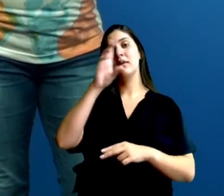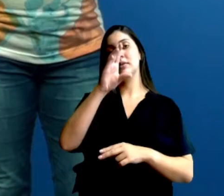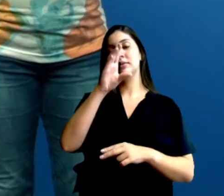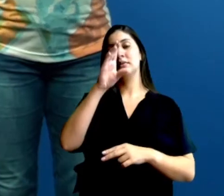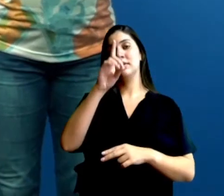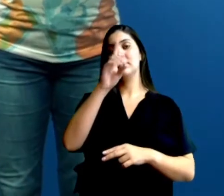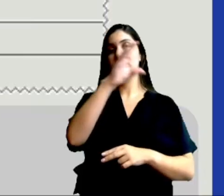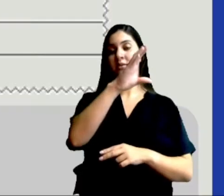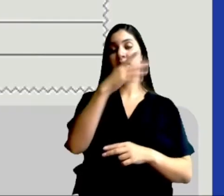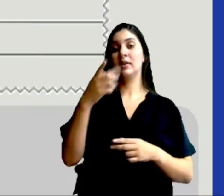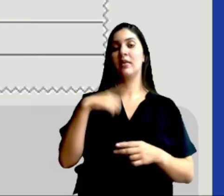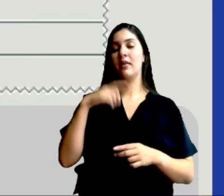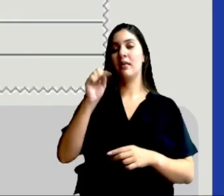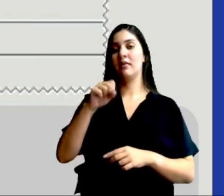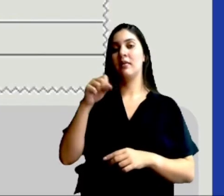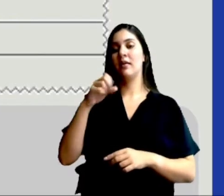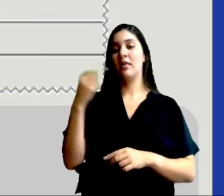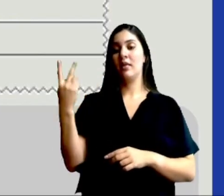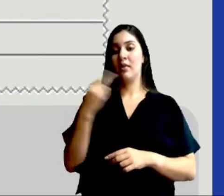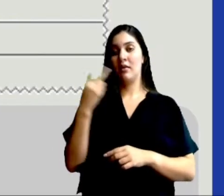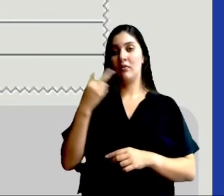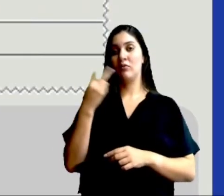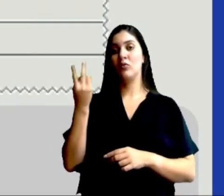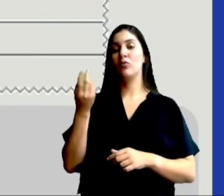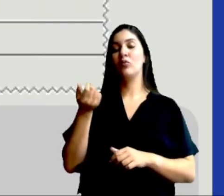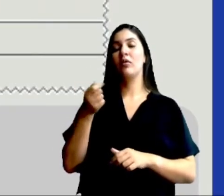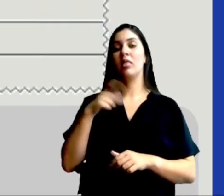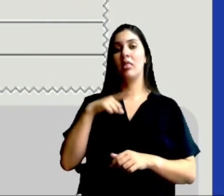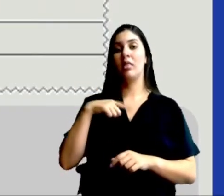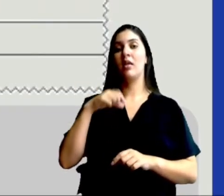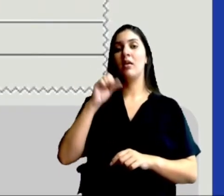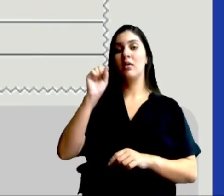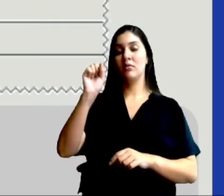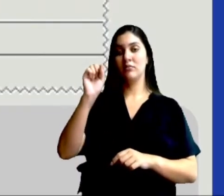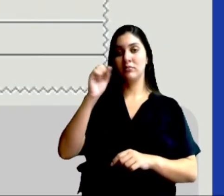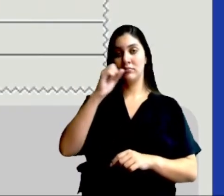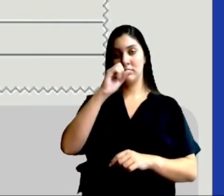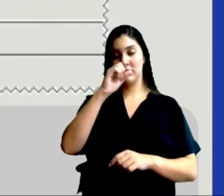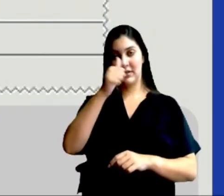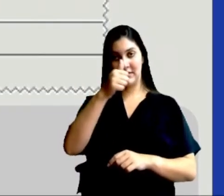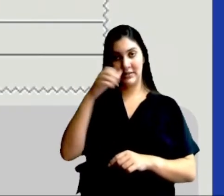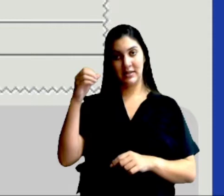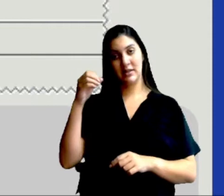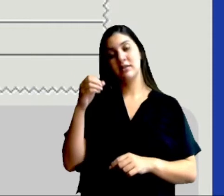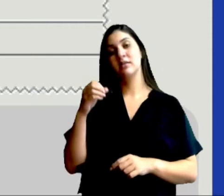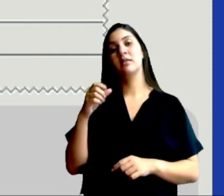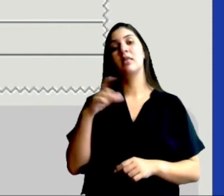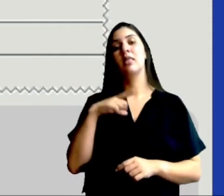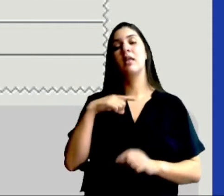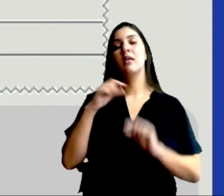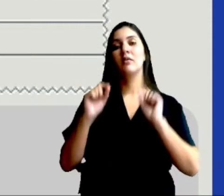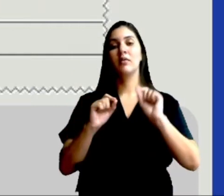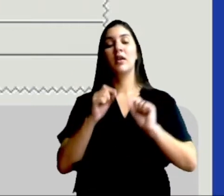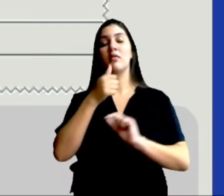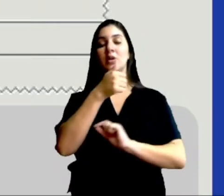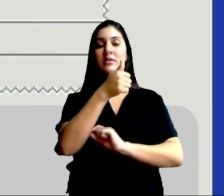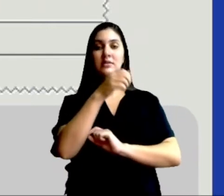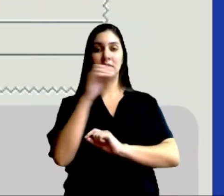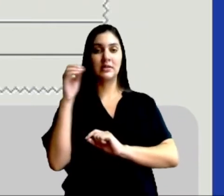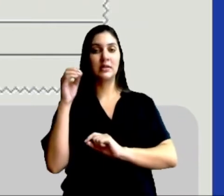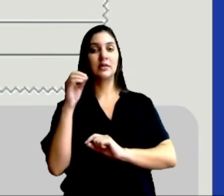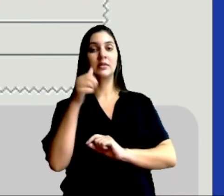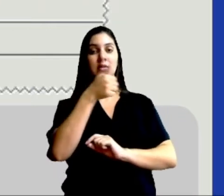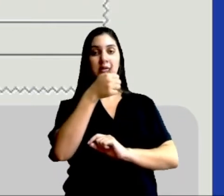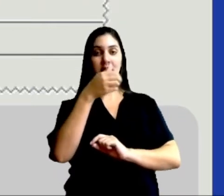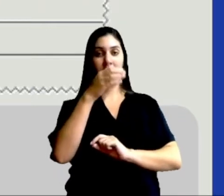sim. Nas duas opções aí eu não tenho 100, 123 e no outro 111. Eu sei que eu tenho uma centena em cada um. 100